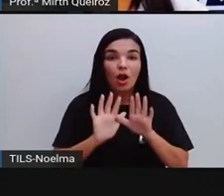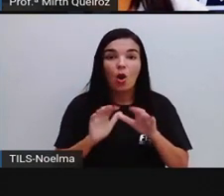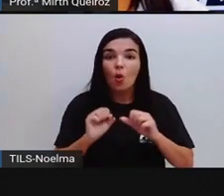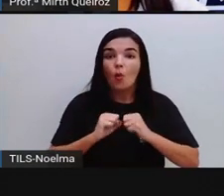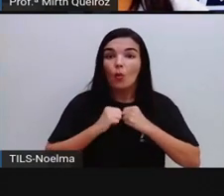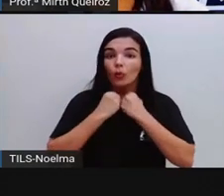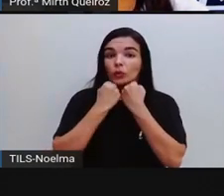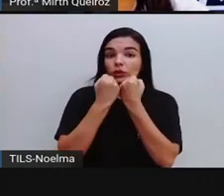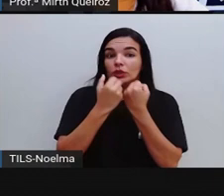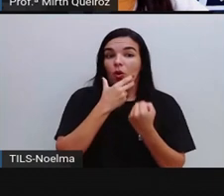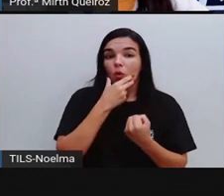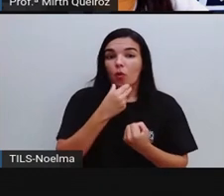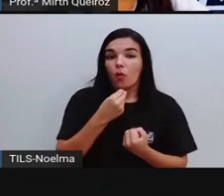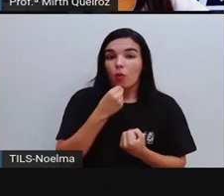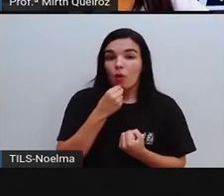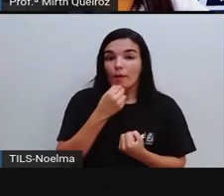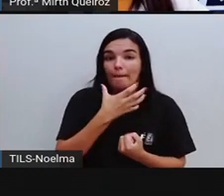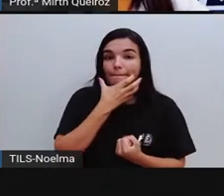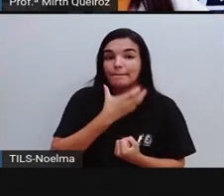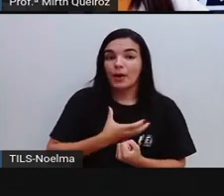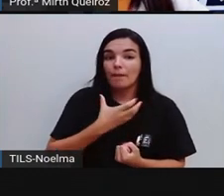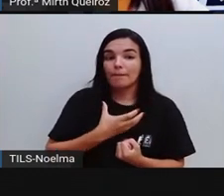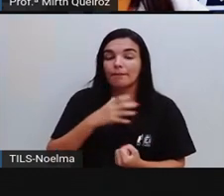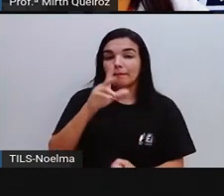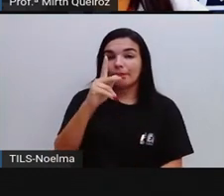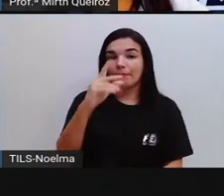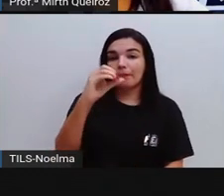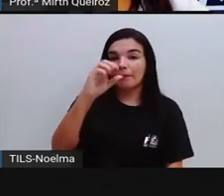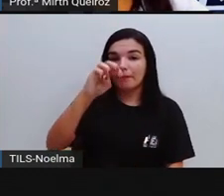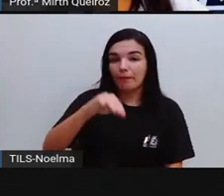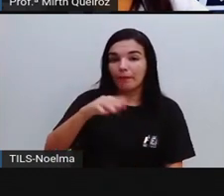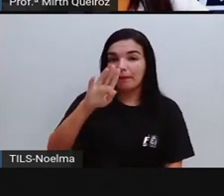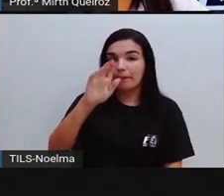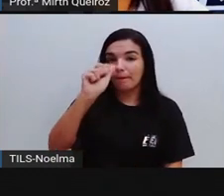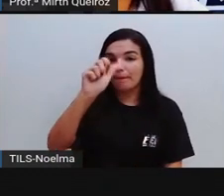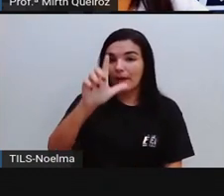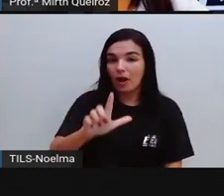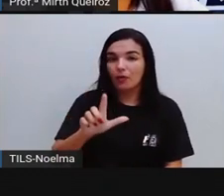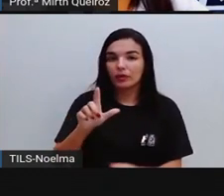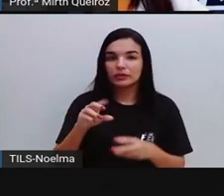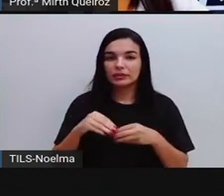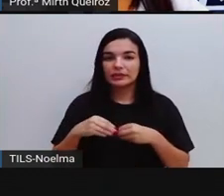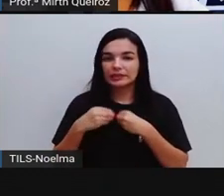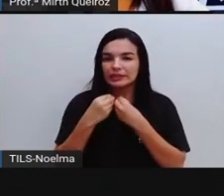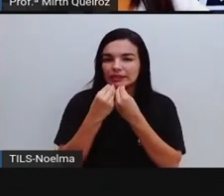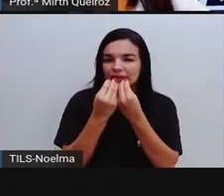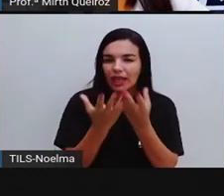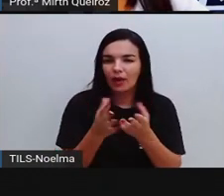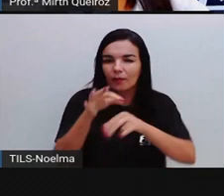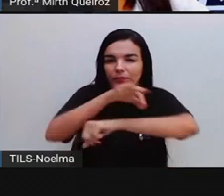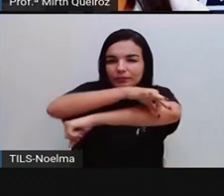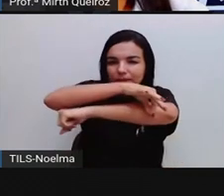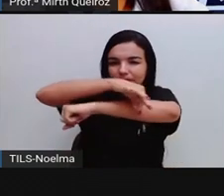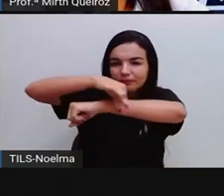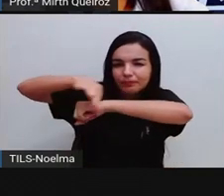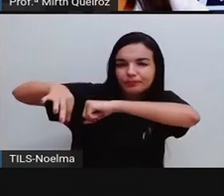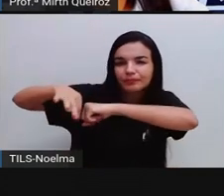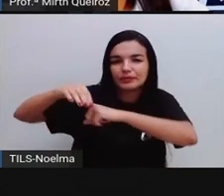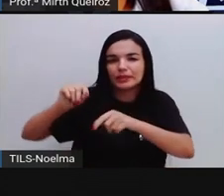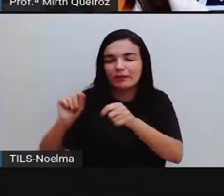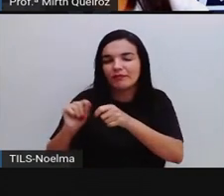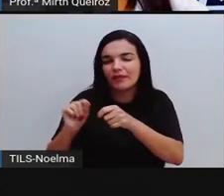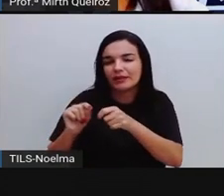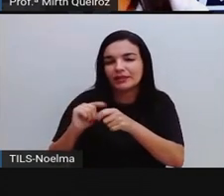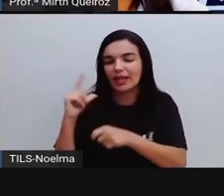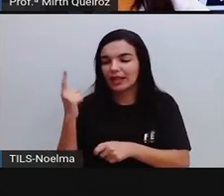Pombal, Leandro Gomes de Barros, que nos emprestou régua e compasso para a produção da literatura